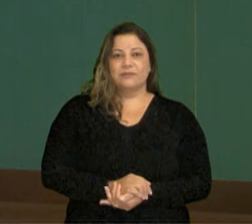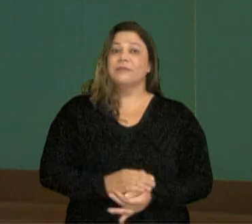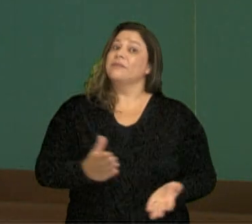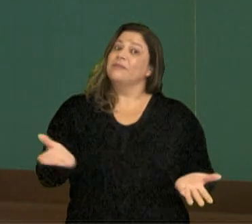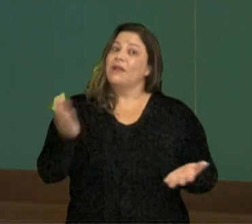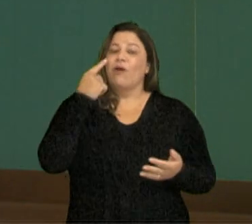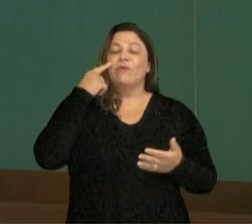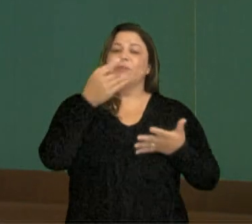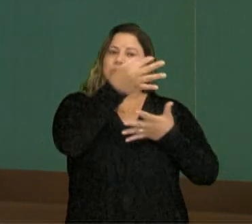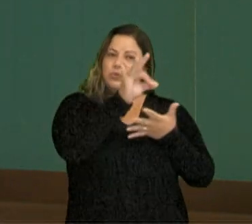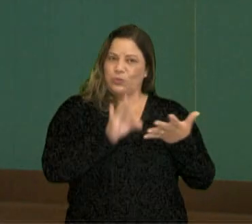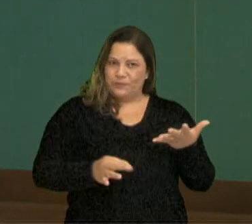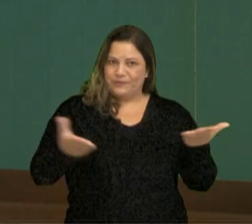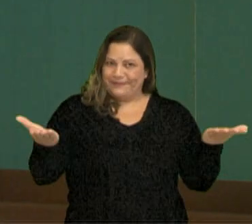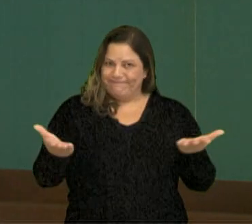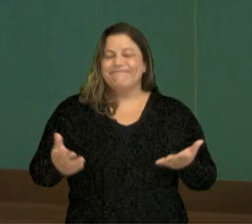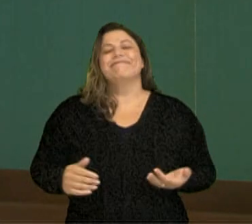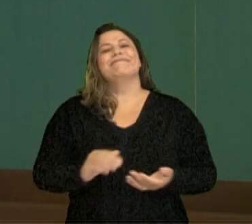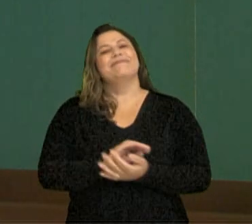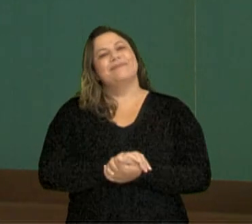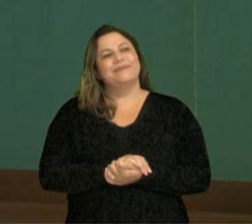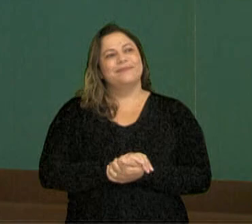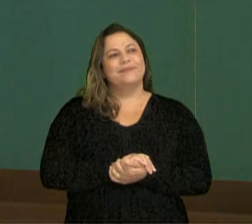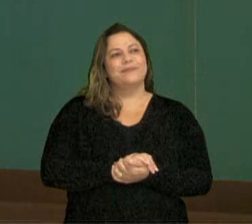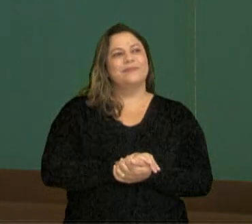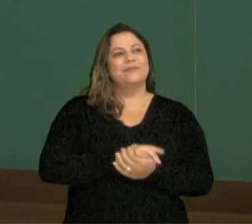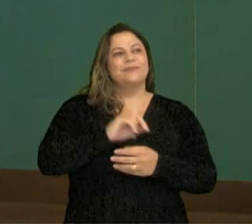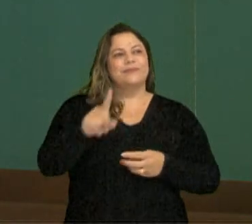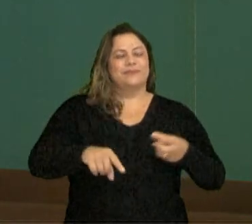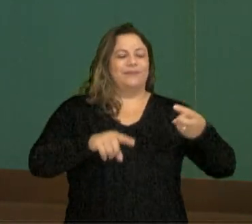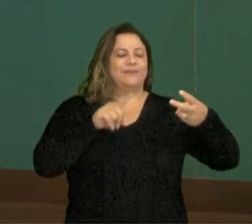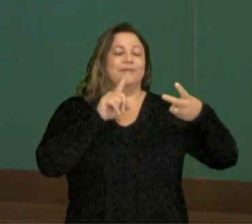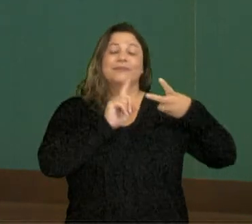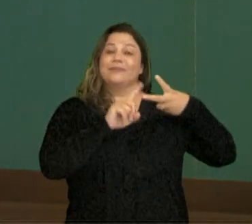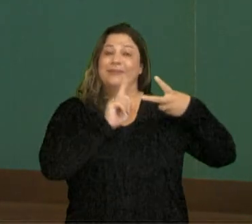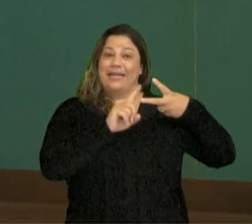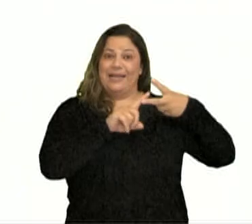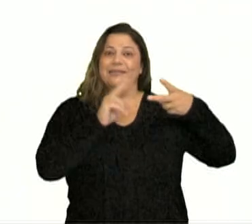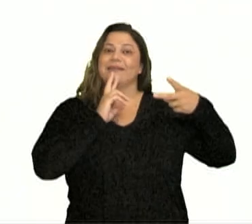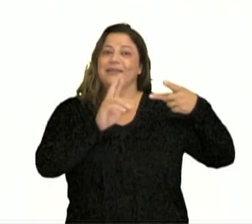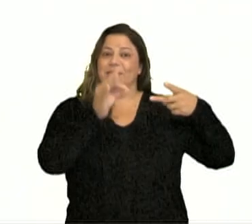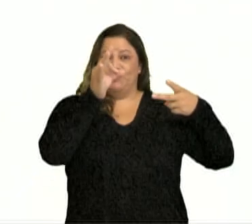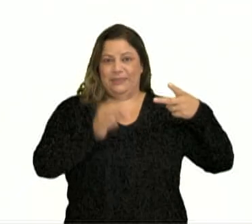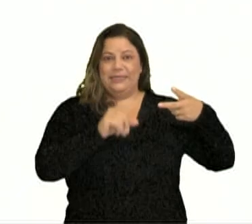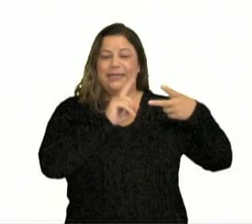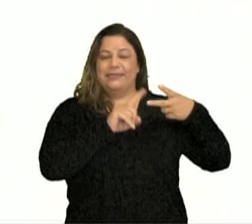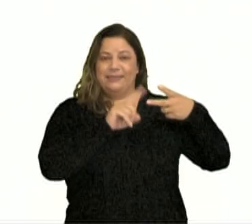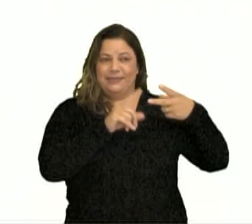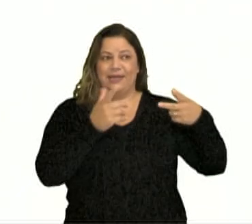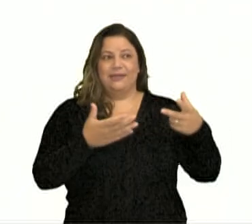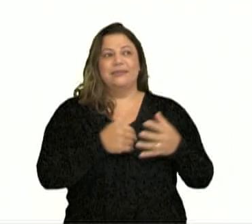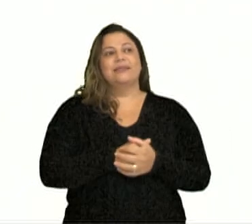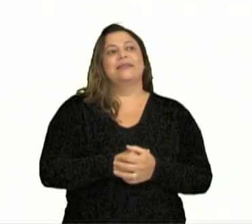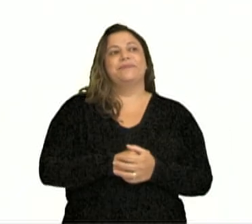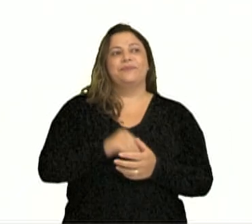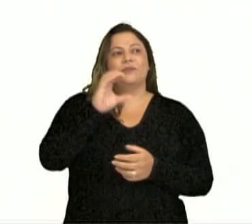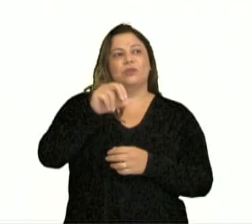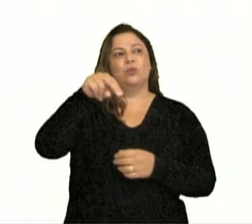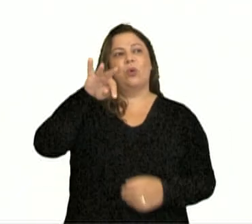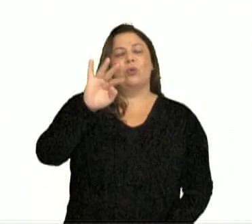Vamos conferir? Vamos lá, então. Content words, né? Porque se a gente já viu as functions, olha lá, content words